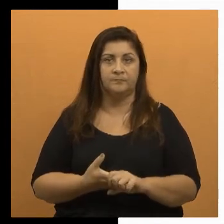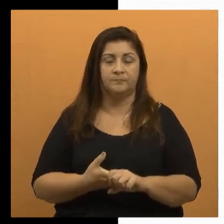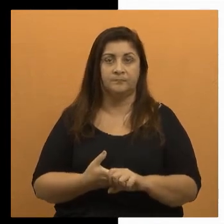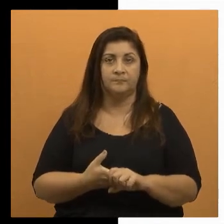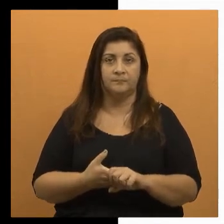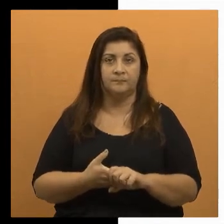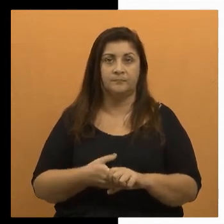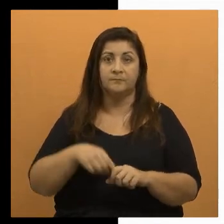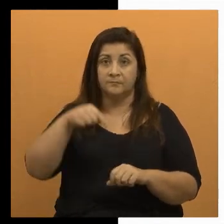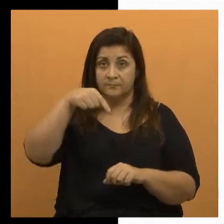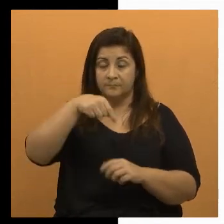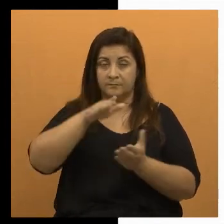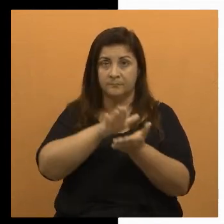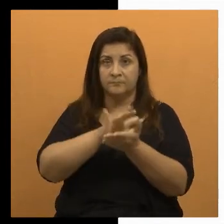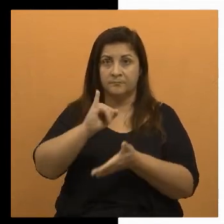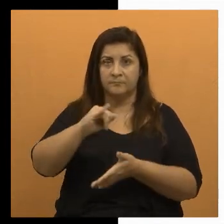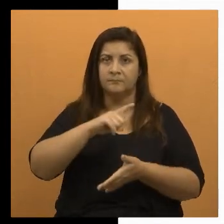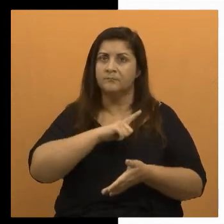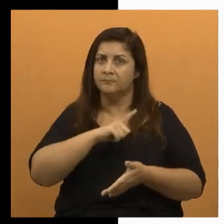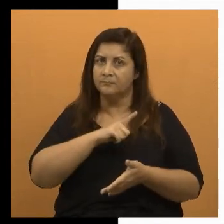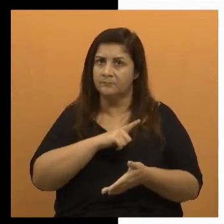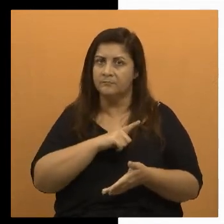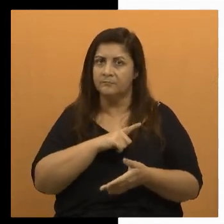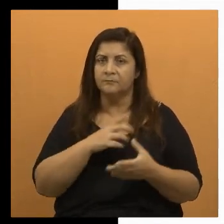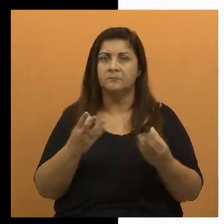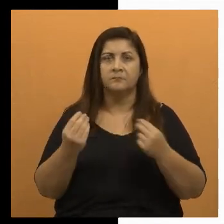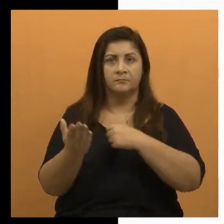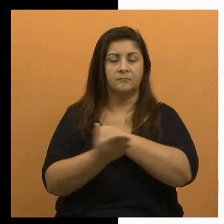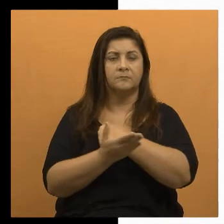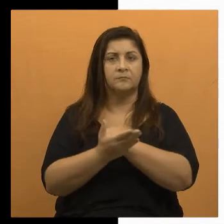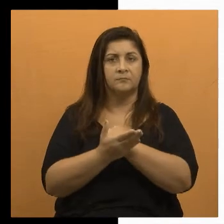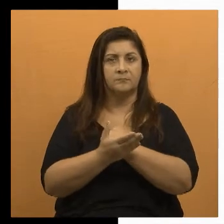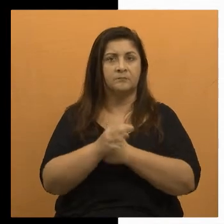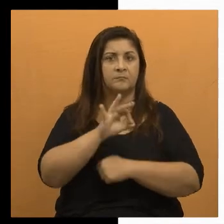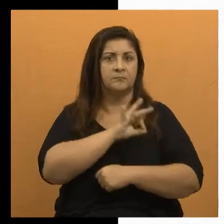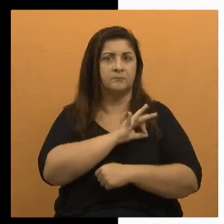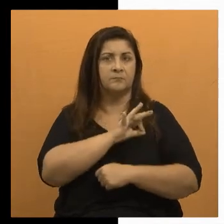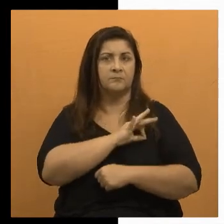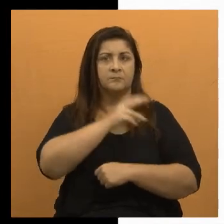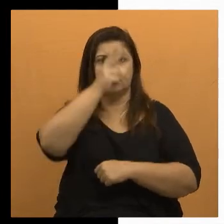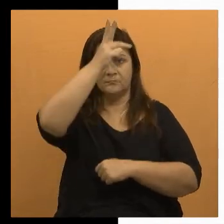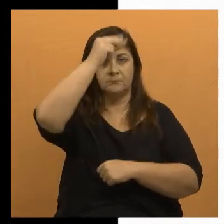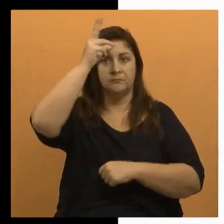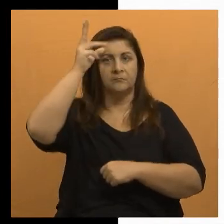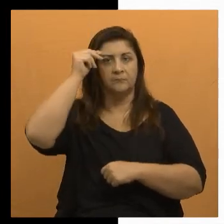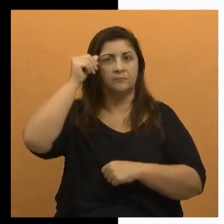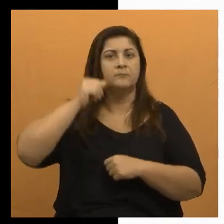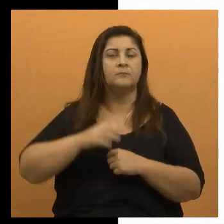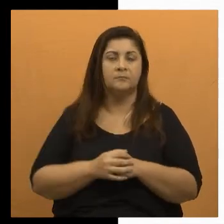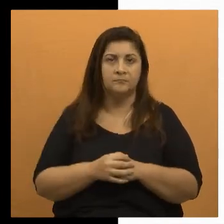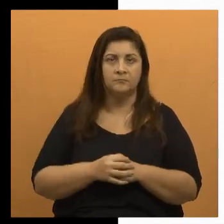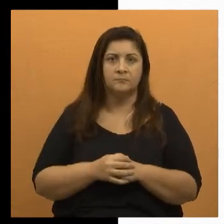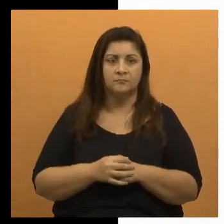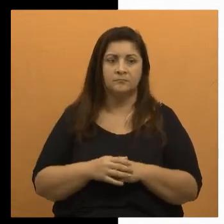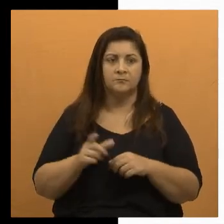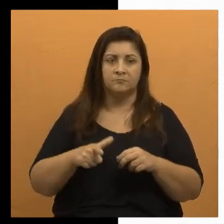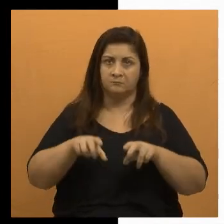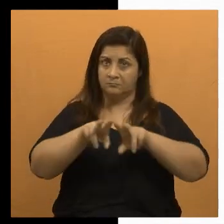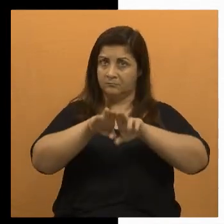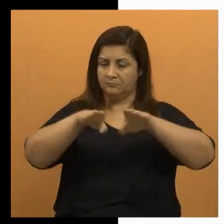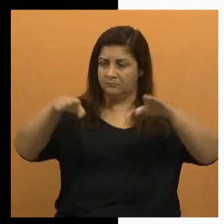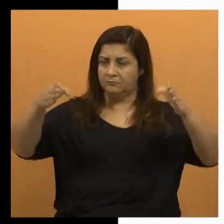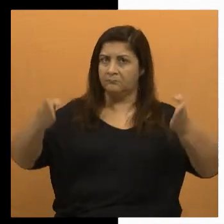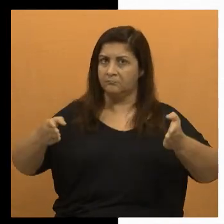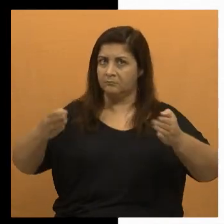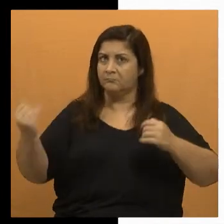Lembramos também que aqui em Jacareí temos a valiosa colaboração da Guarda Municipal, que ocupa a mesa principal da reunião por convite